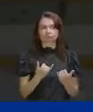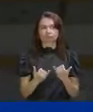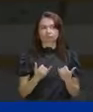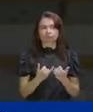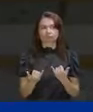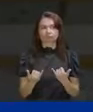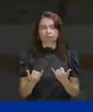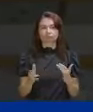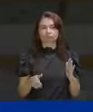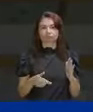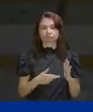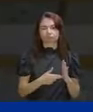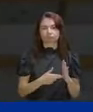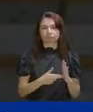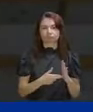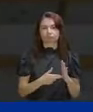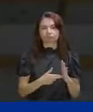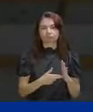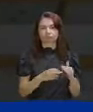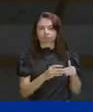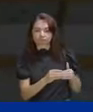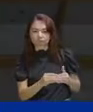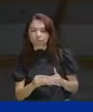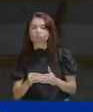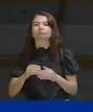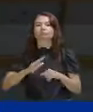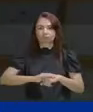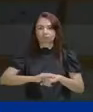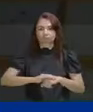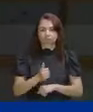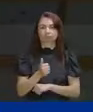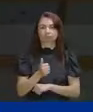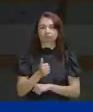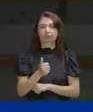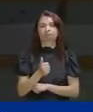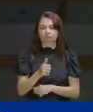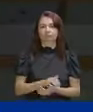existem relatores que melhor conduziriam essa